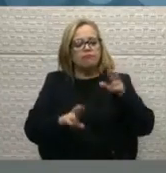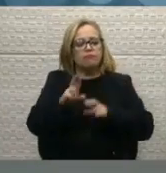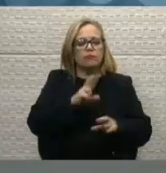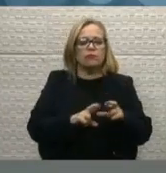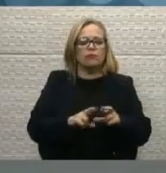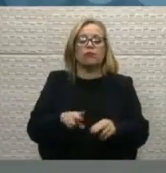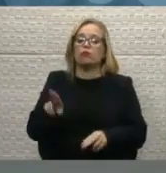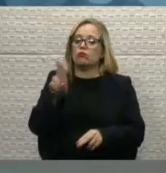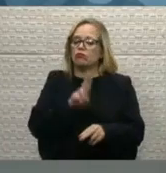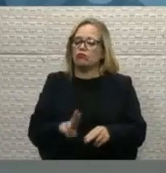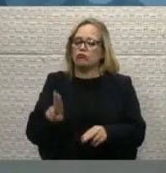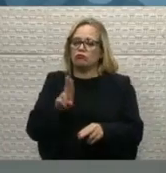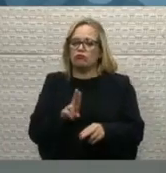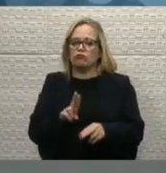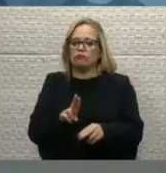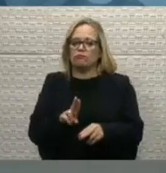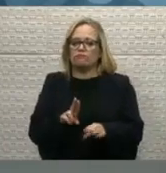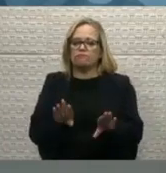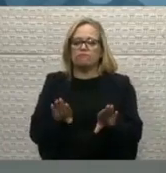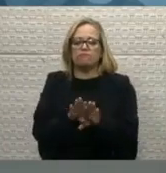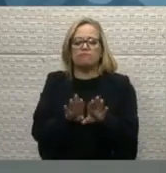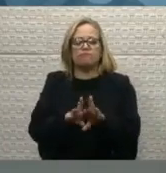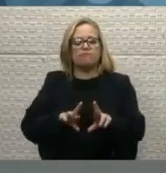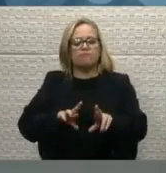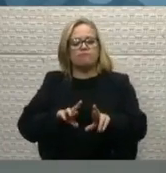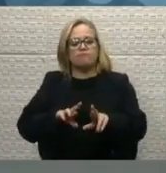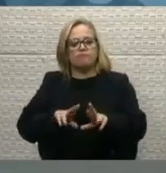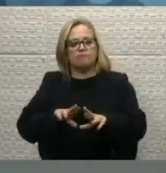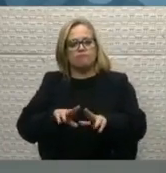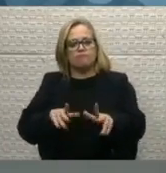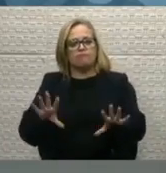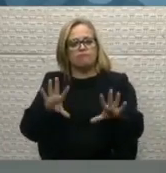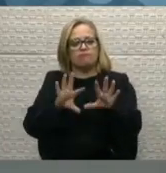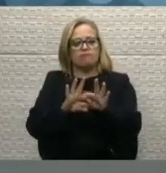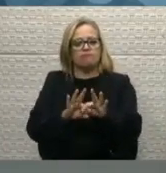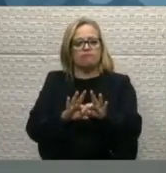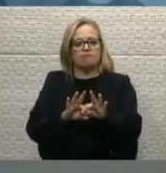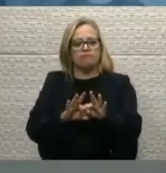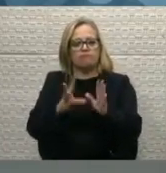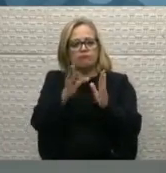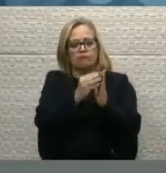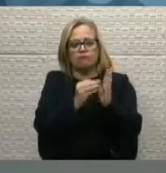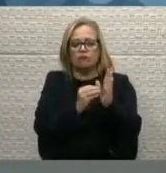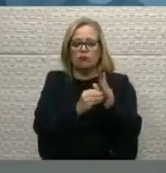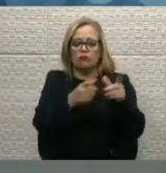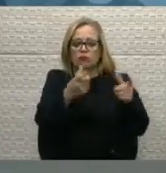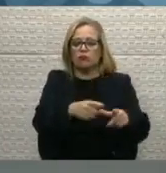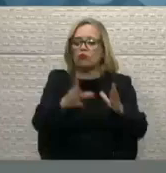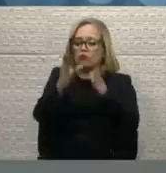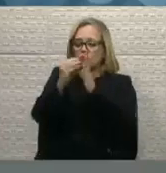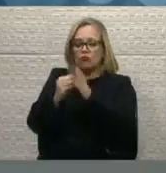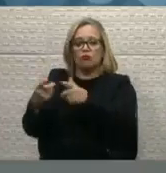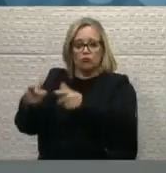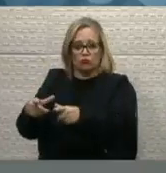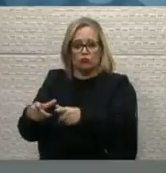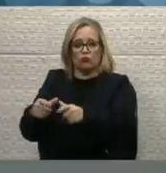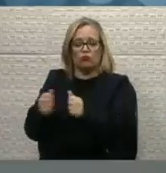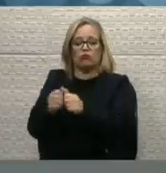suas aplicações e essas diferentes associações entre conteúdos de um campo e de outro na